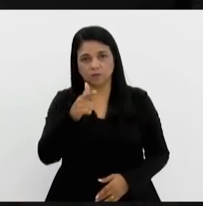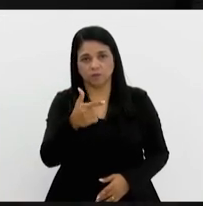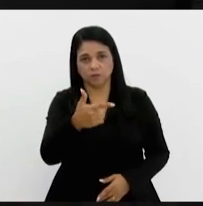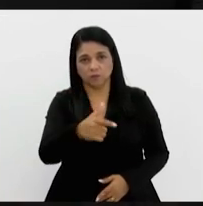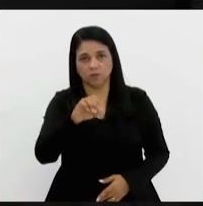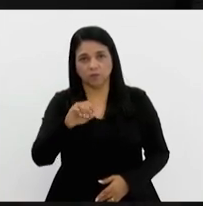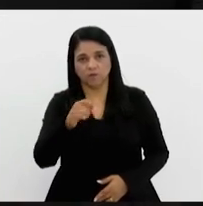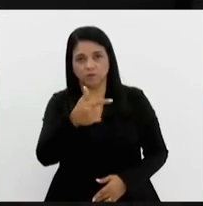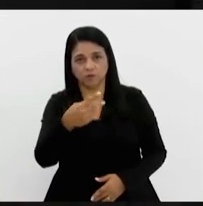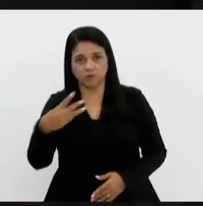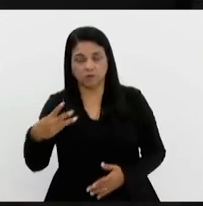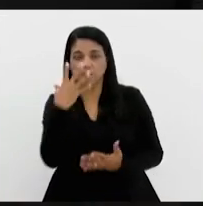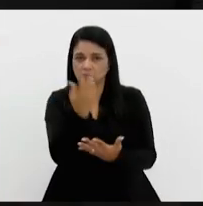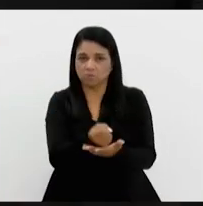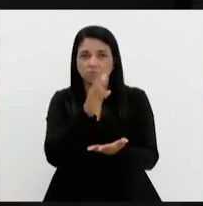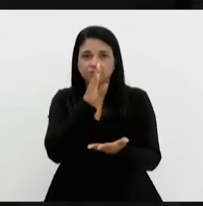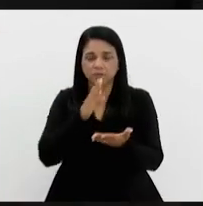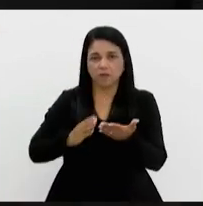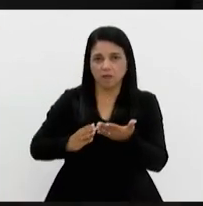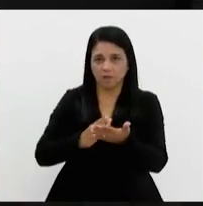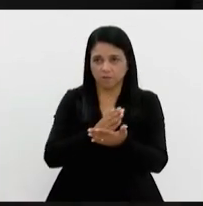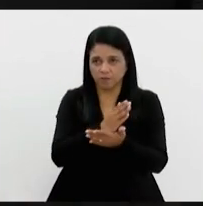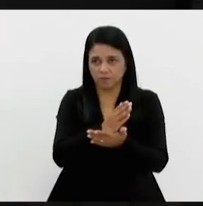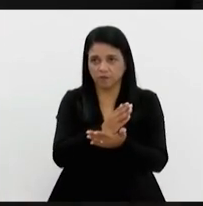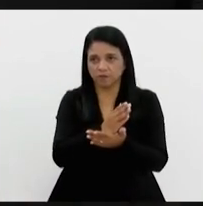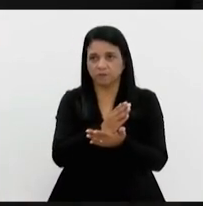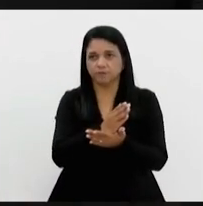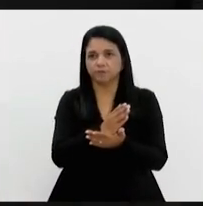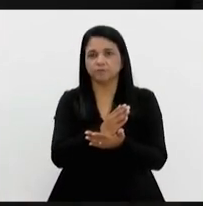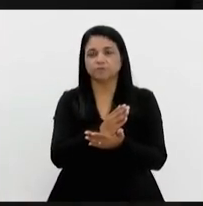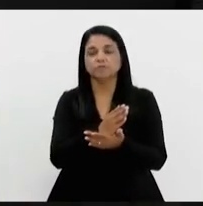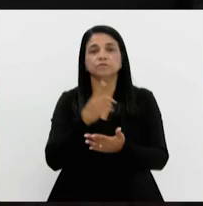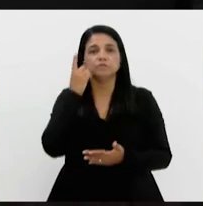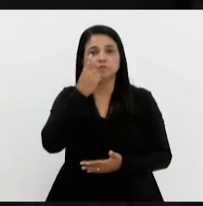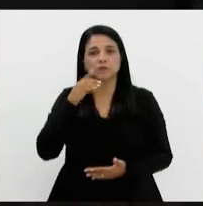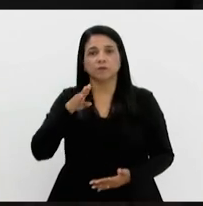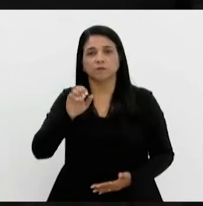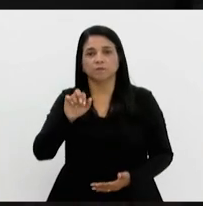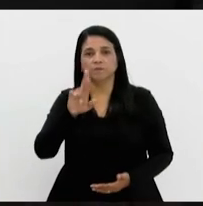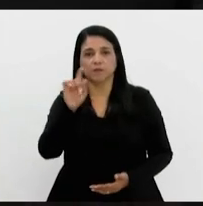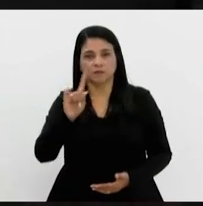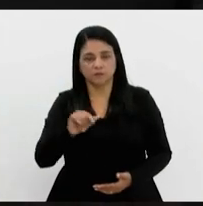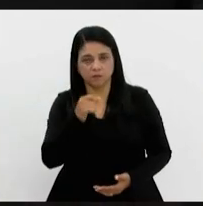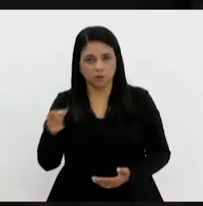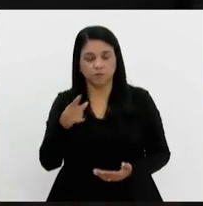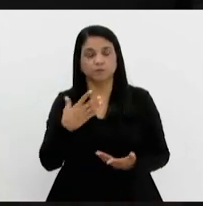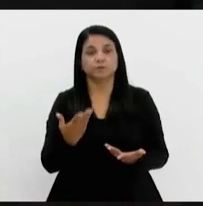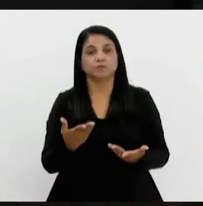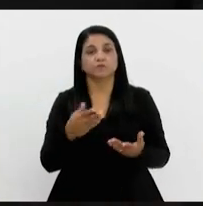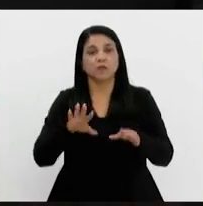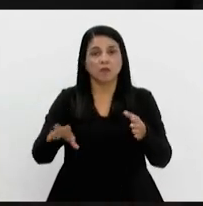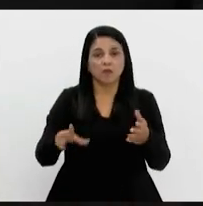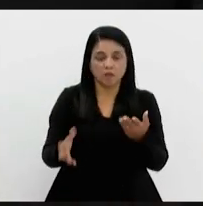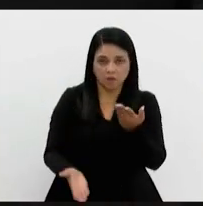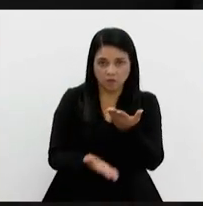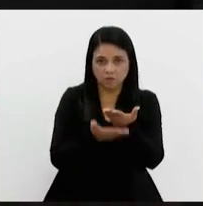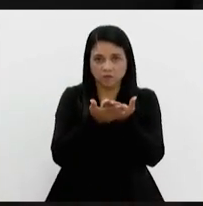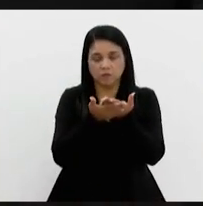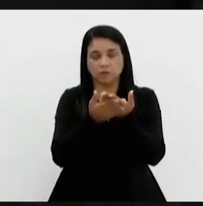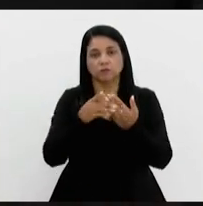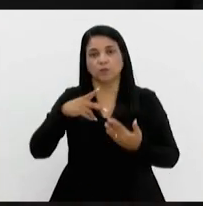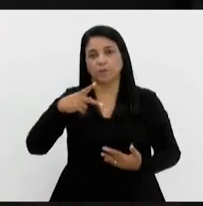1448/2023. Senhores que aprovam, permaneçam como estão. Do deputado Brazão. Aprovado. Inclusão na ordem do dia do